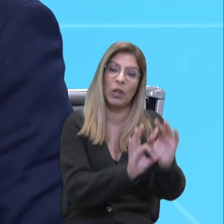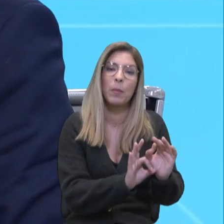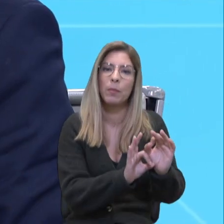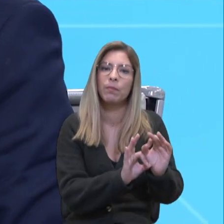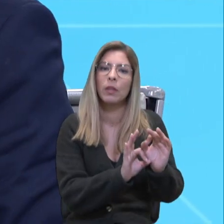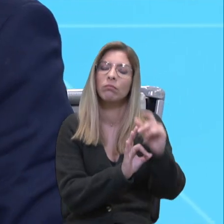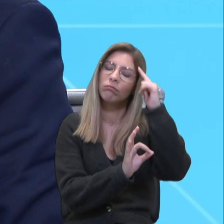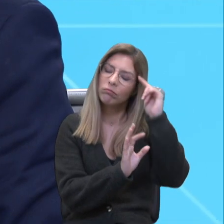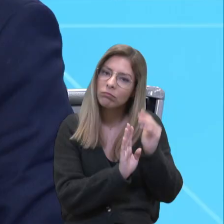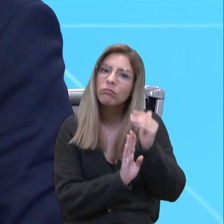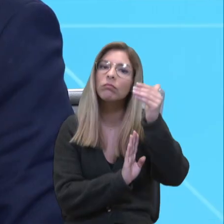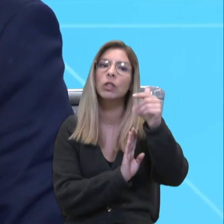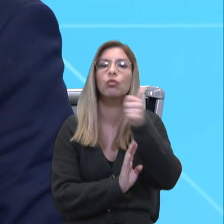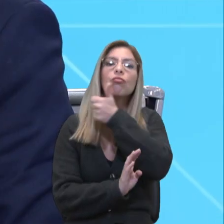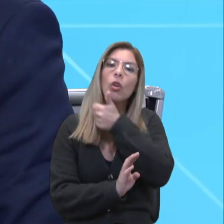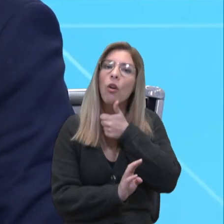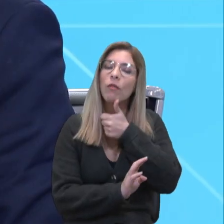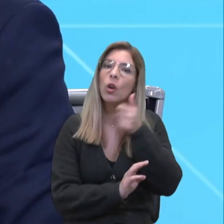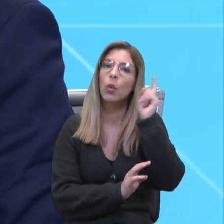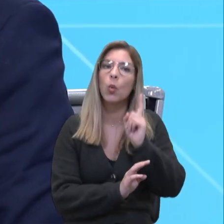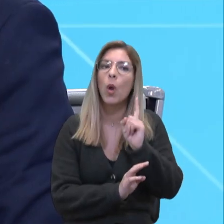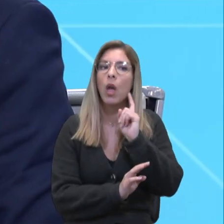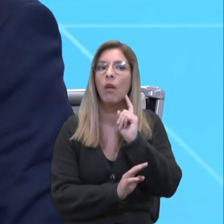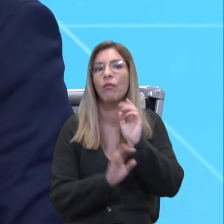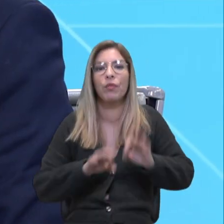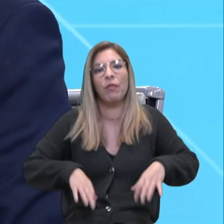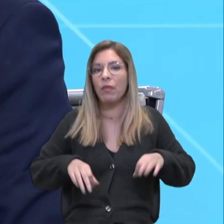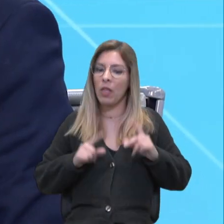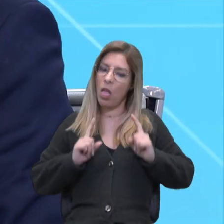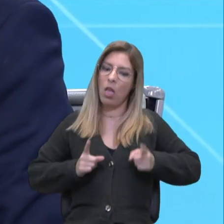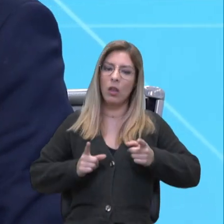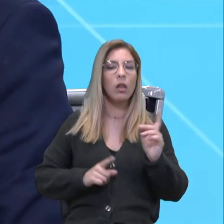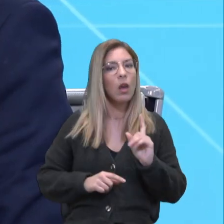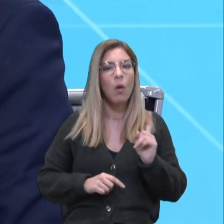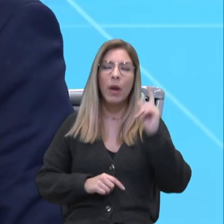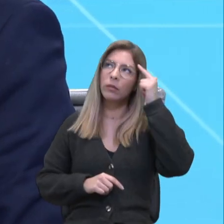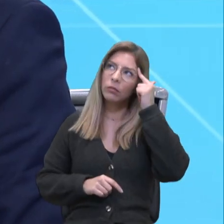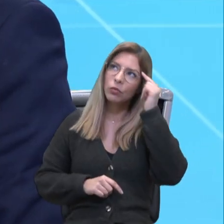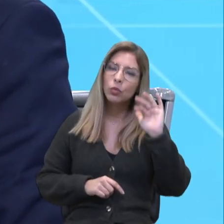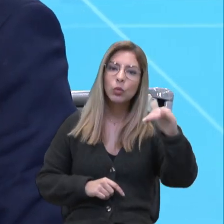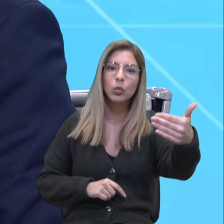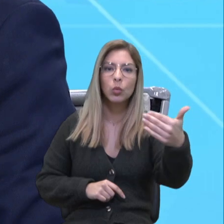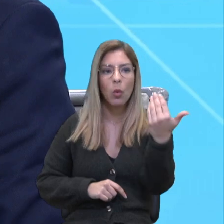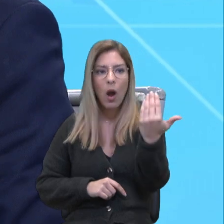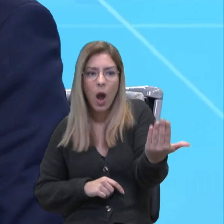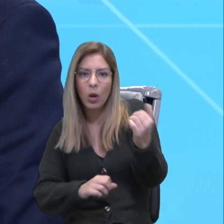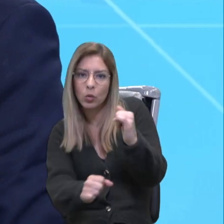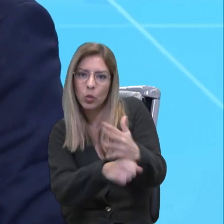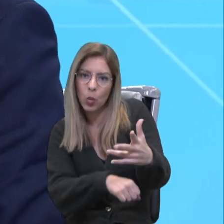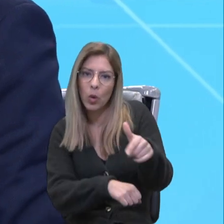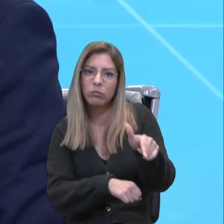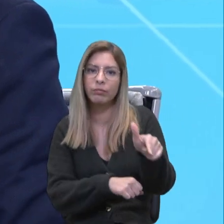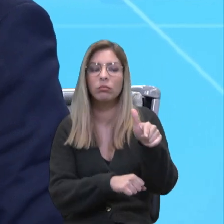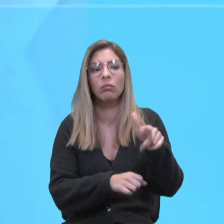olharem para o sofrimento não como o horizonte final, mas como porta aberta para um horizonte de esperança